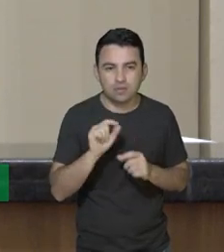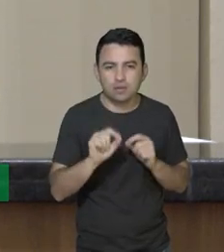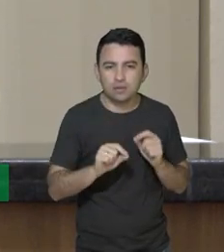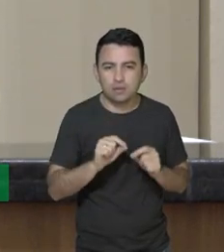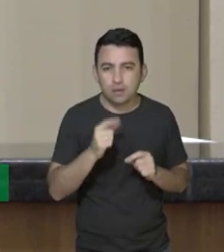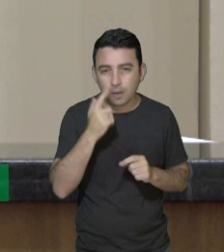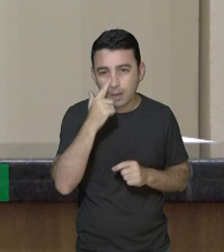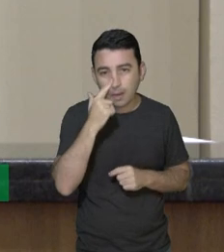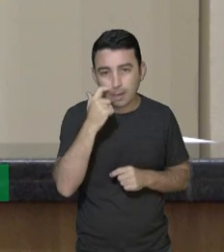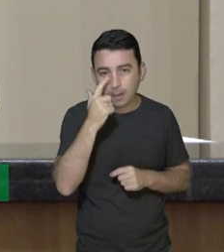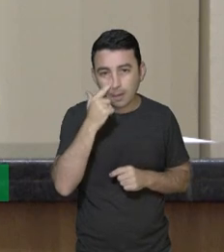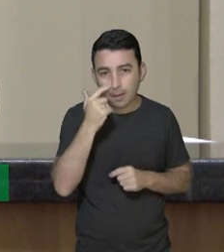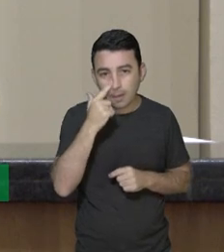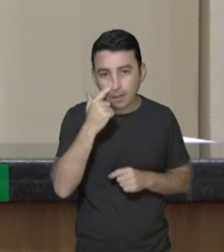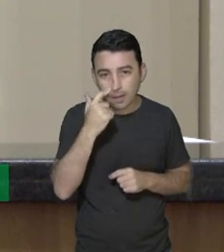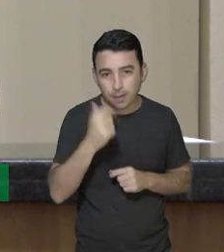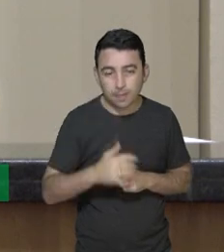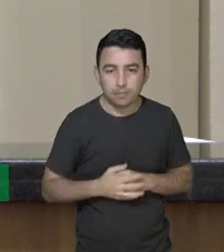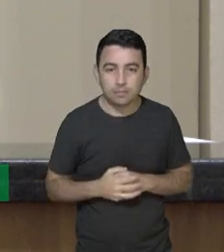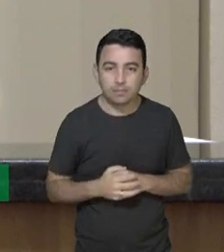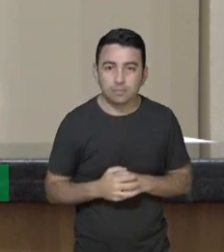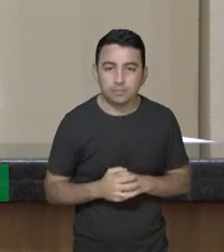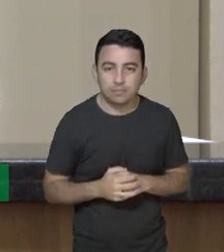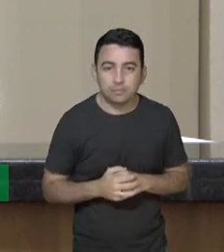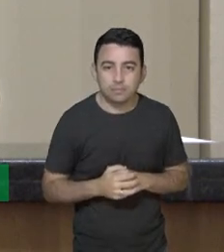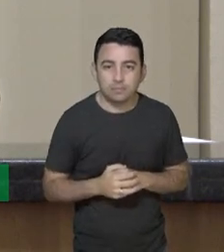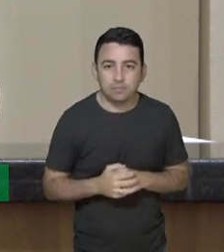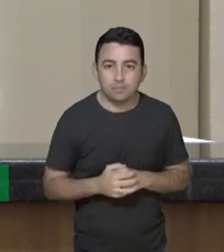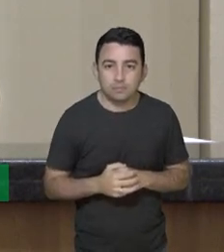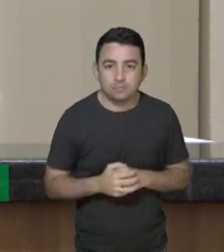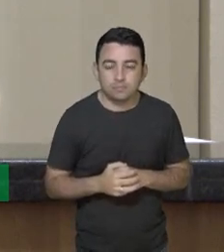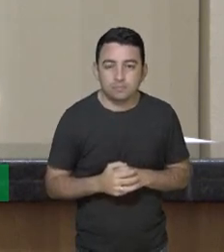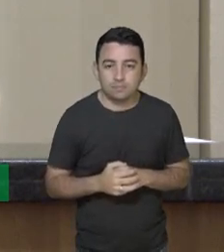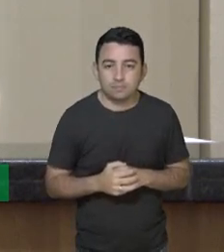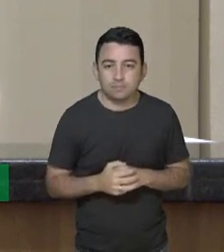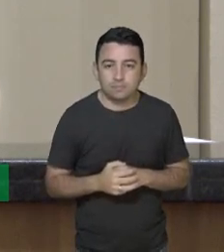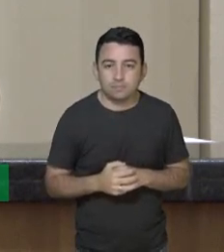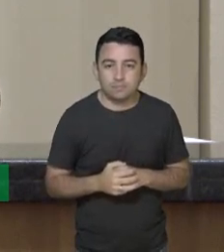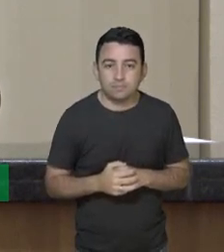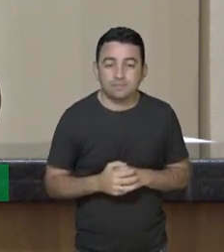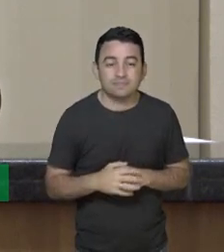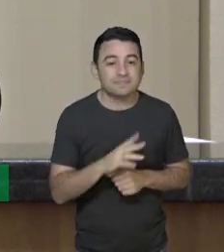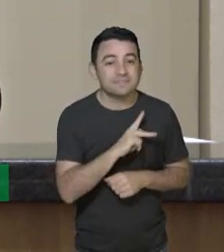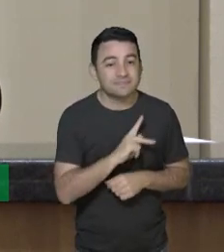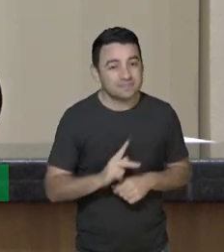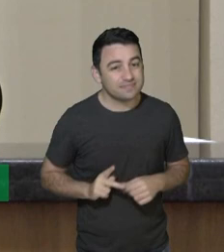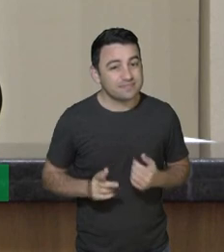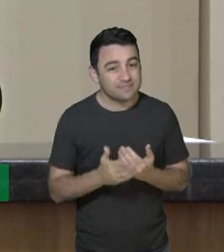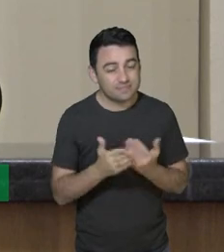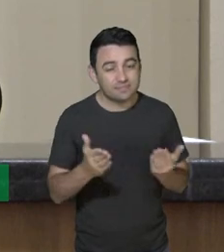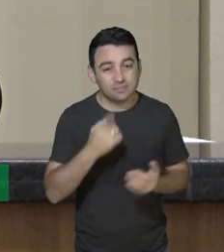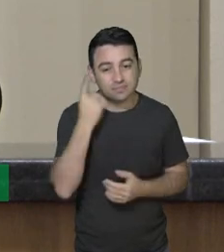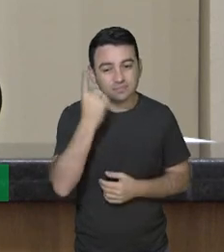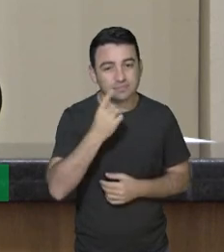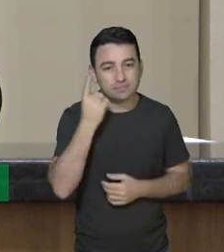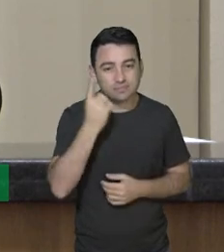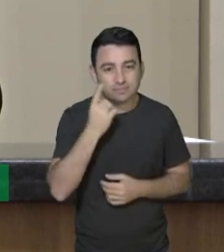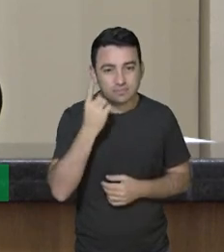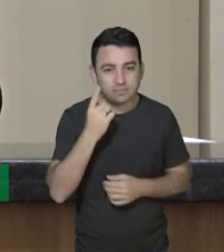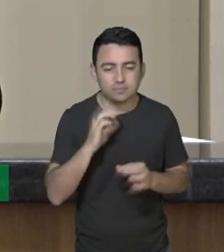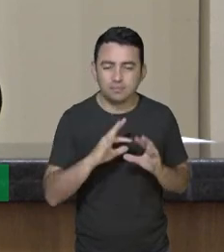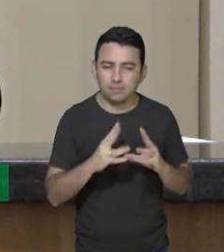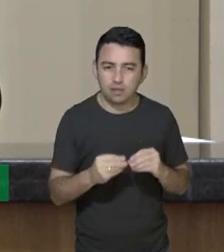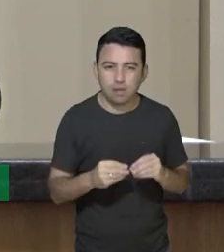Deputado Vicente está escrito agora. Deputado Vicente. Senhor presidente, senhores deputados que estão no